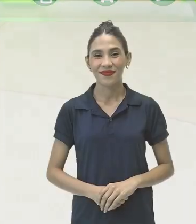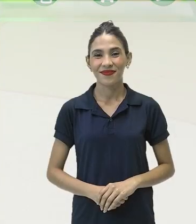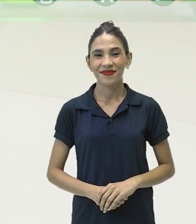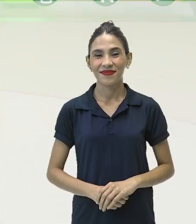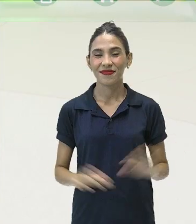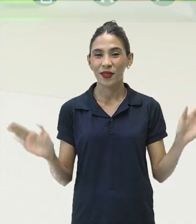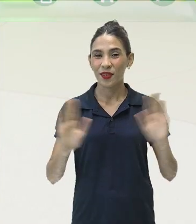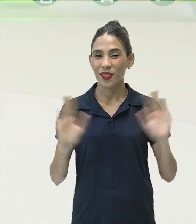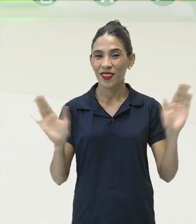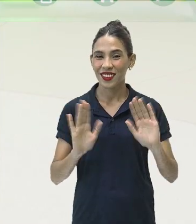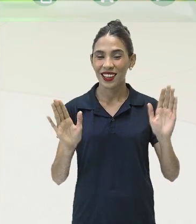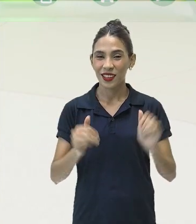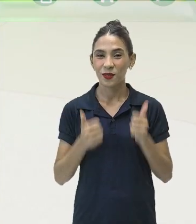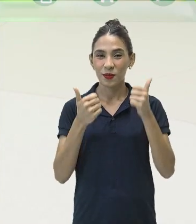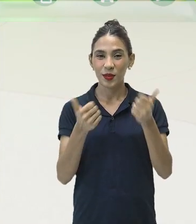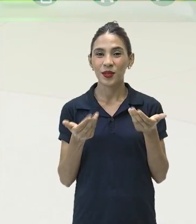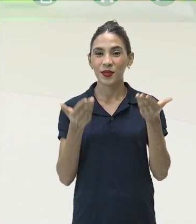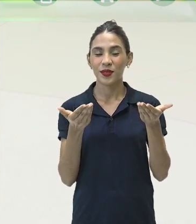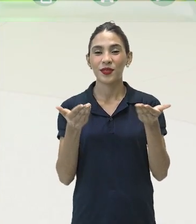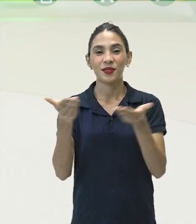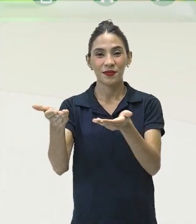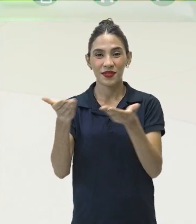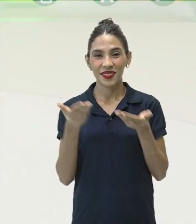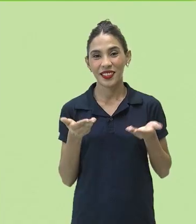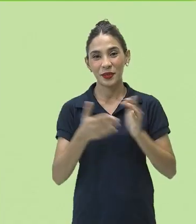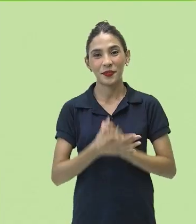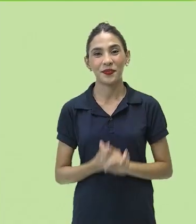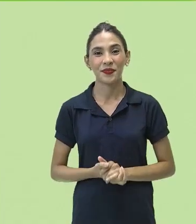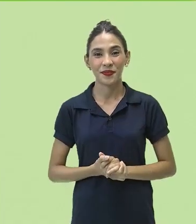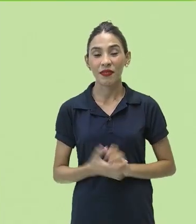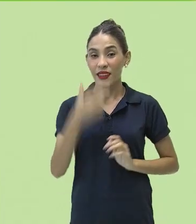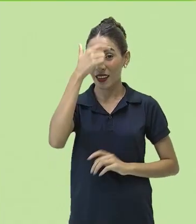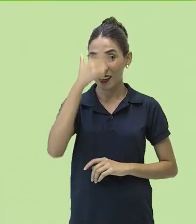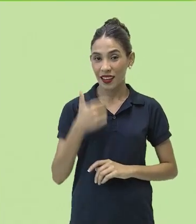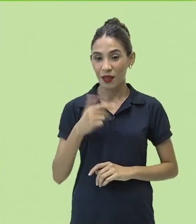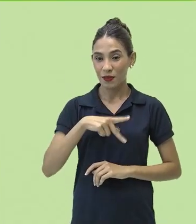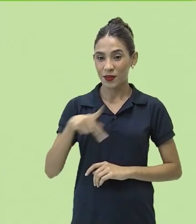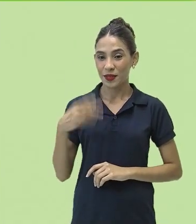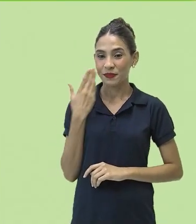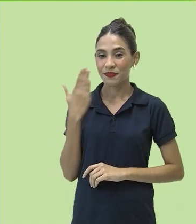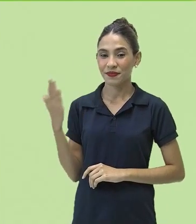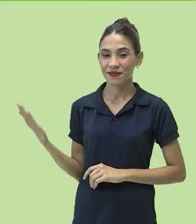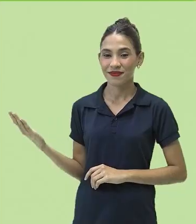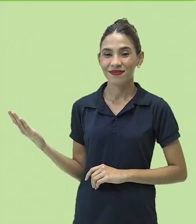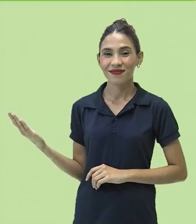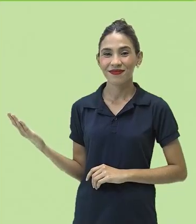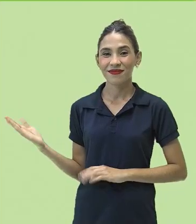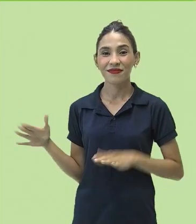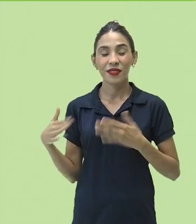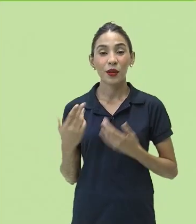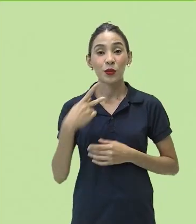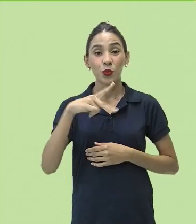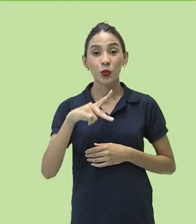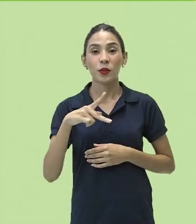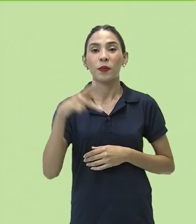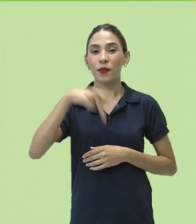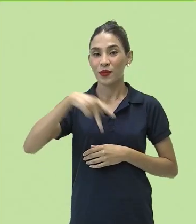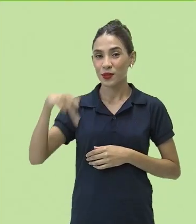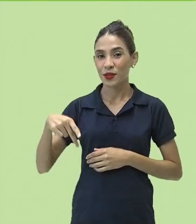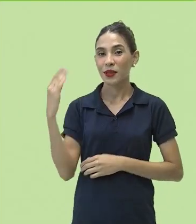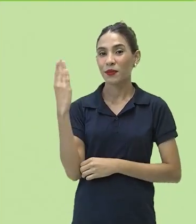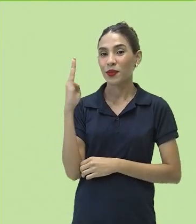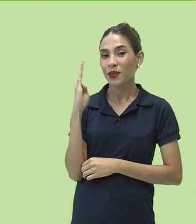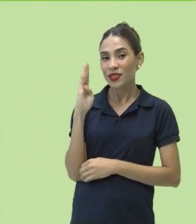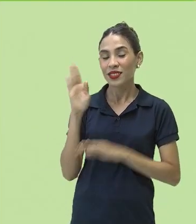Olá, como vão todos? Sejam muito bem-vindos. Eu sou a professora Cristiane Oliveira, a sua professora de